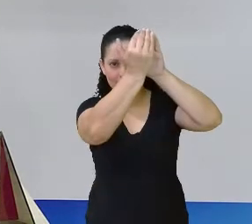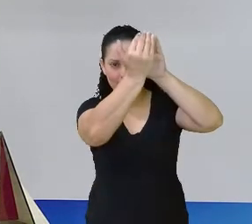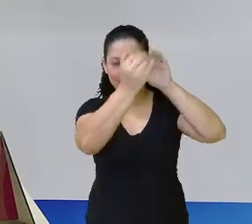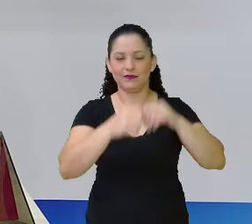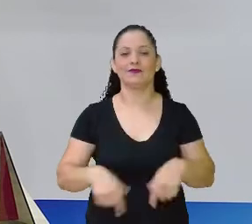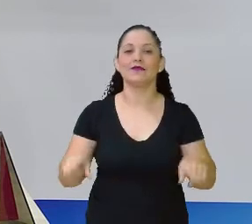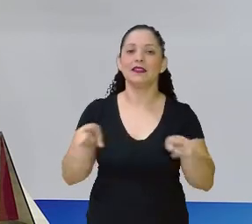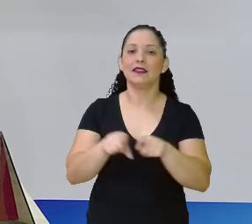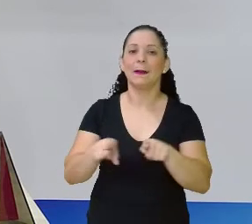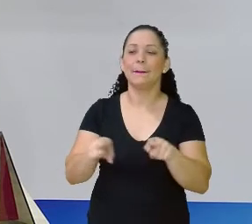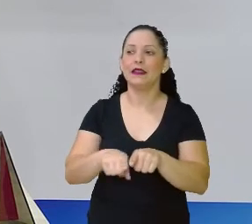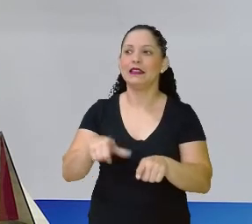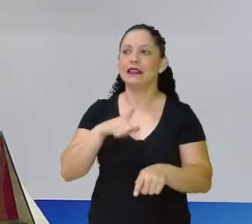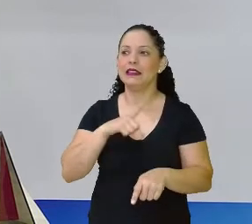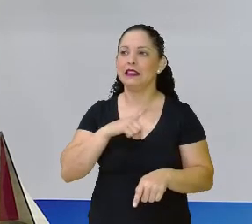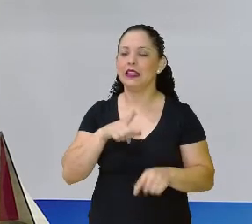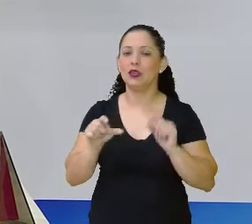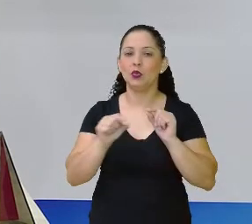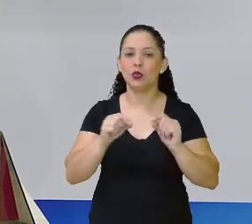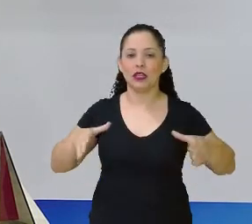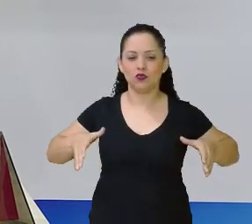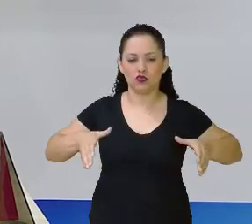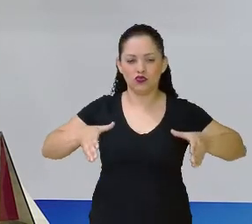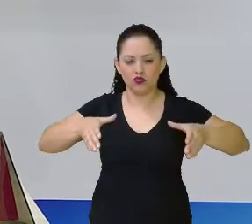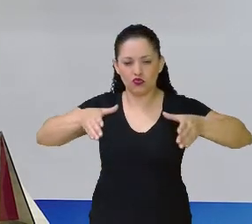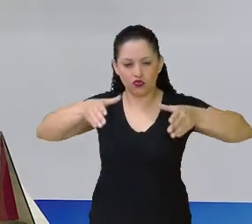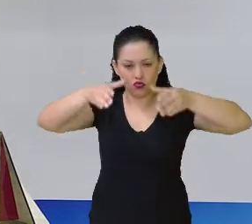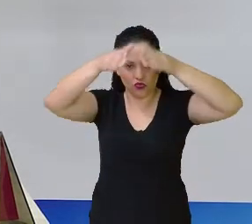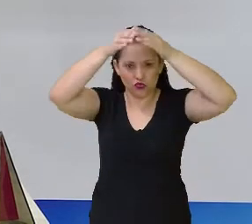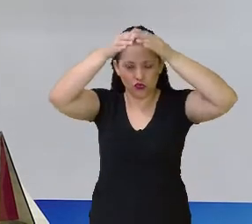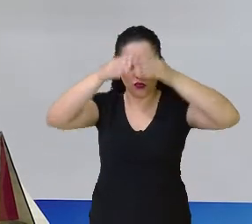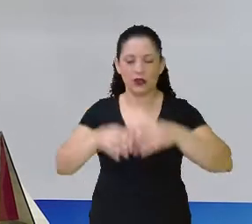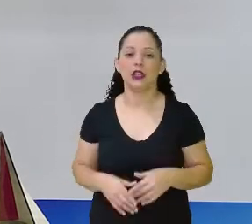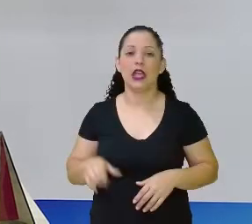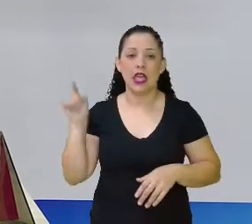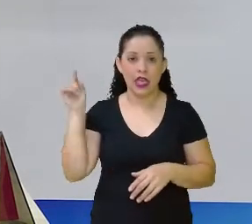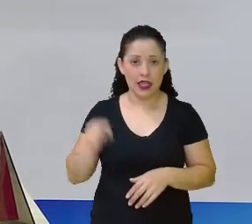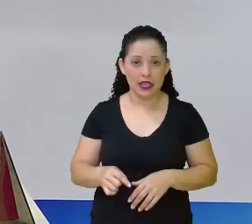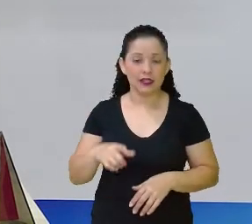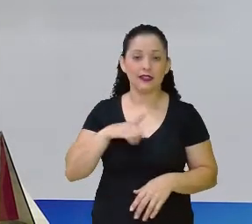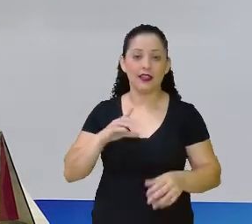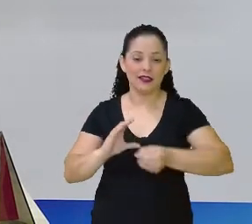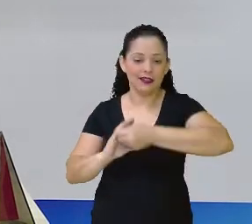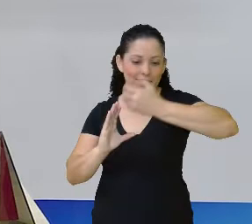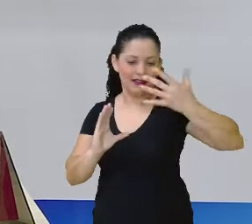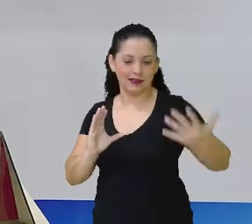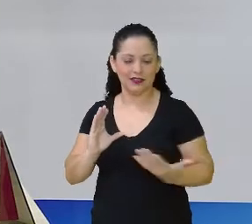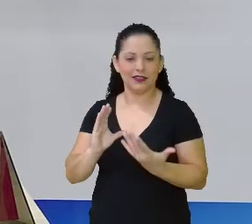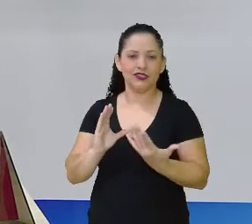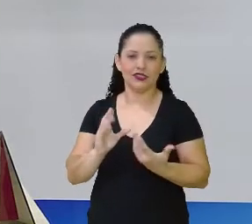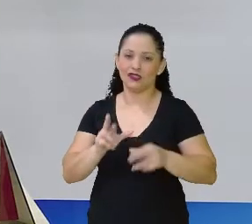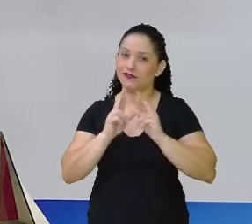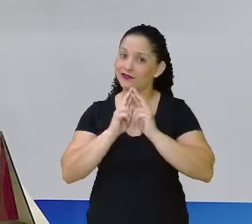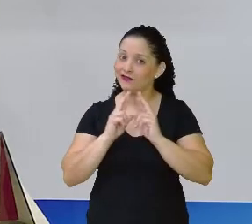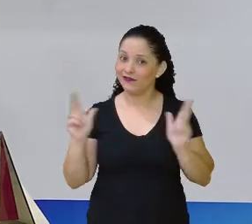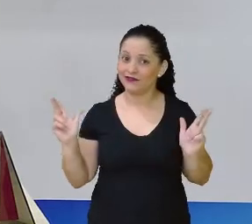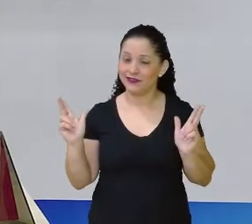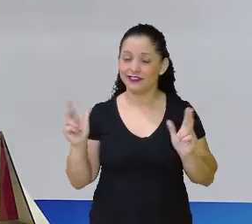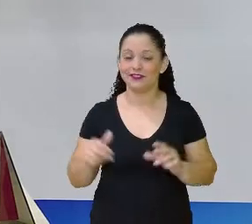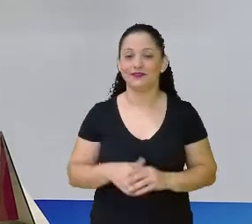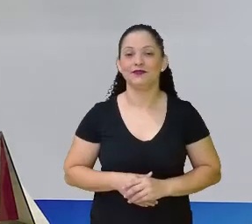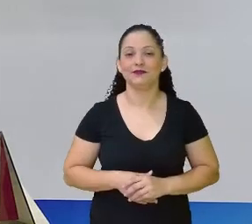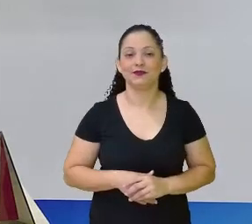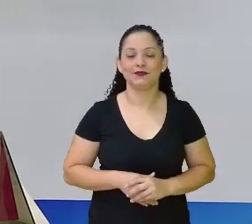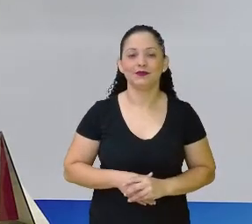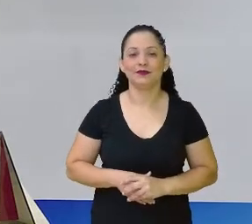exemplo, os prismas. São poliedros, mas que possuem características diferentes. Por isso que eu